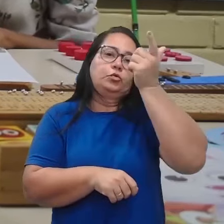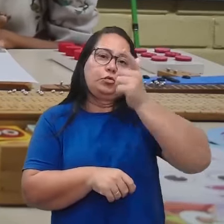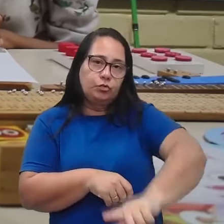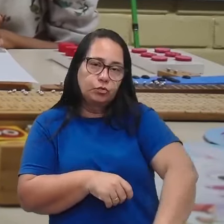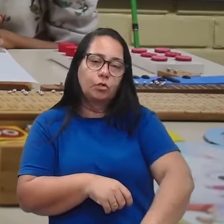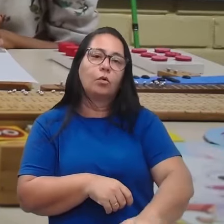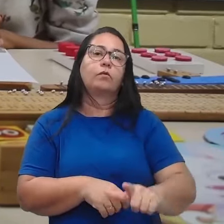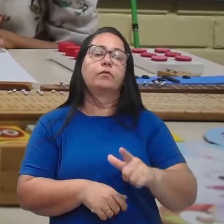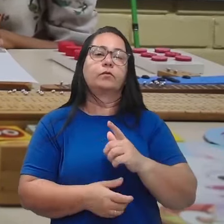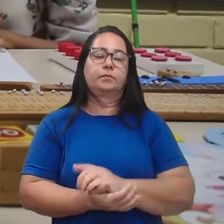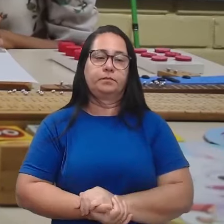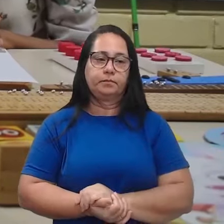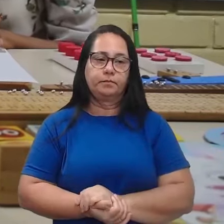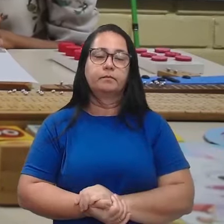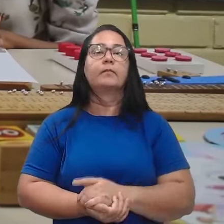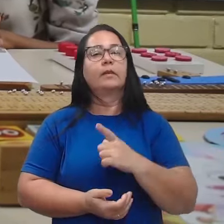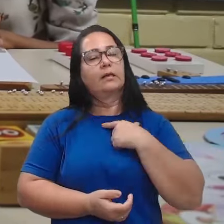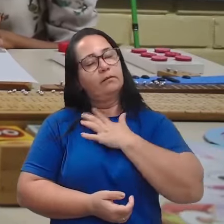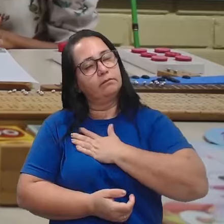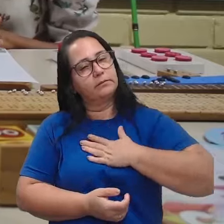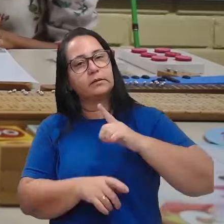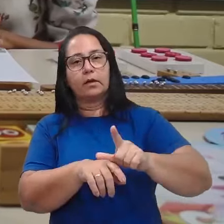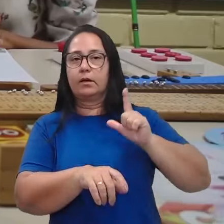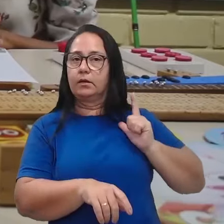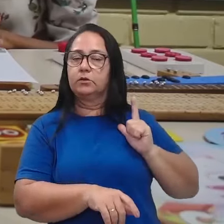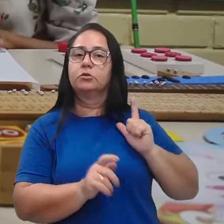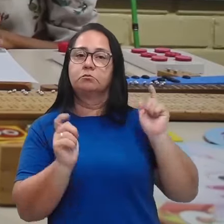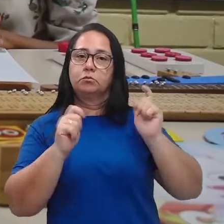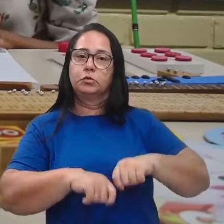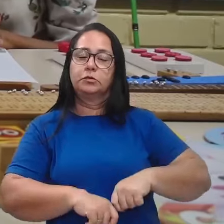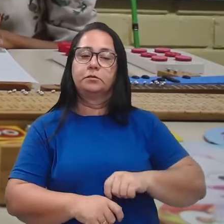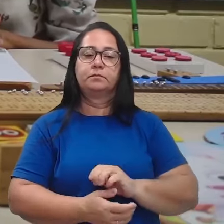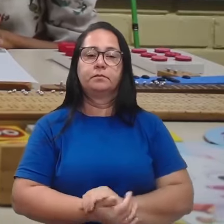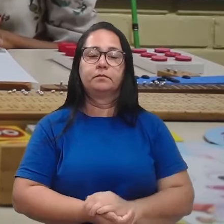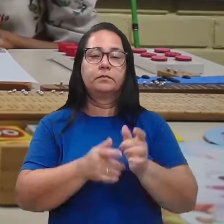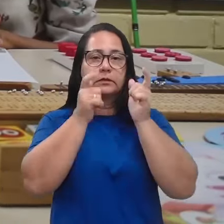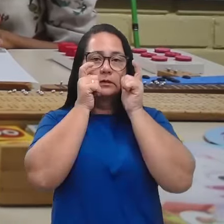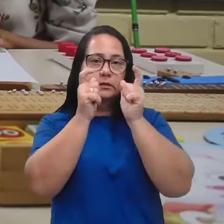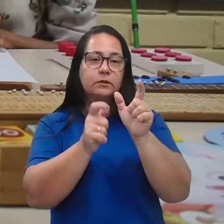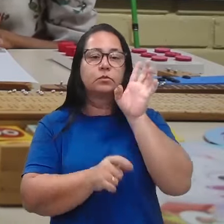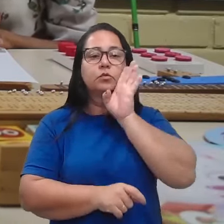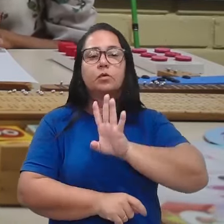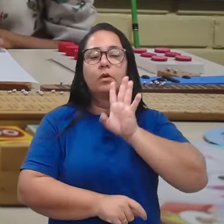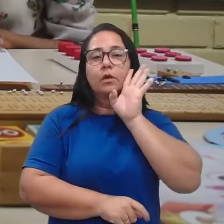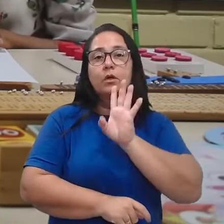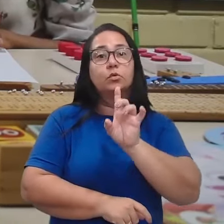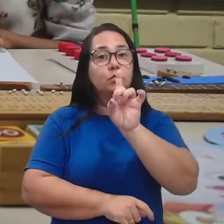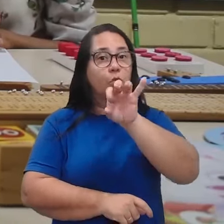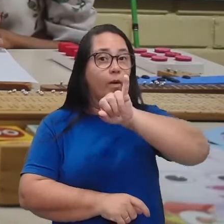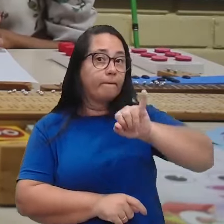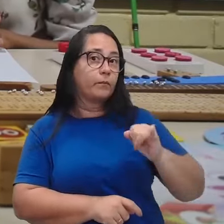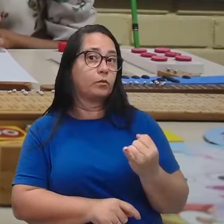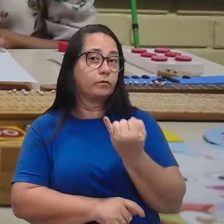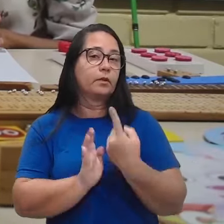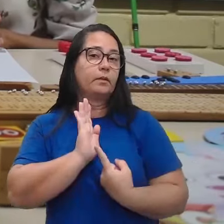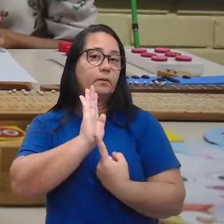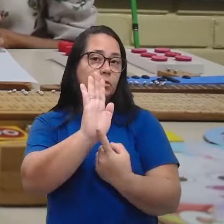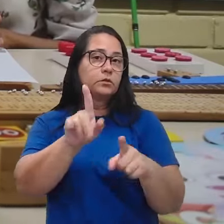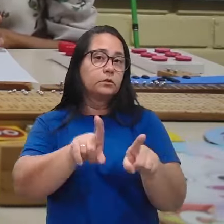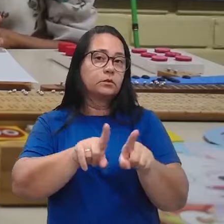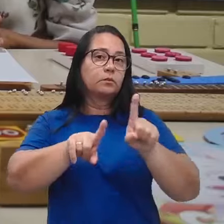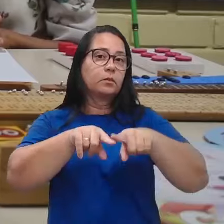prazer que ele tinha. Entendi. Que interessante, professora. Muito legal. Eu queria só aproveitar para mostrar também esse